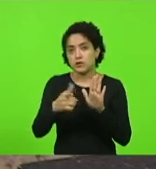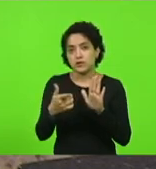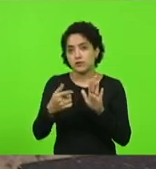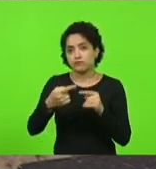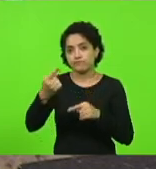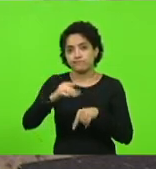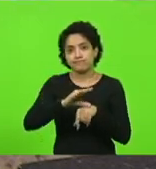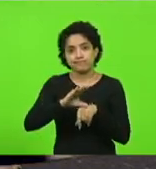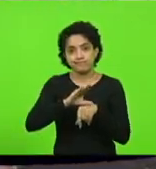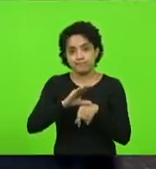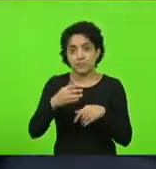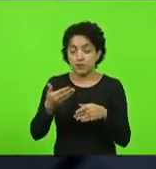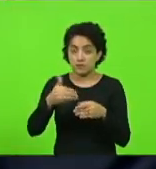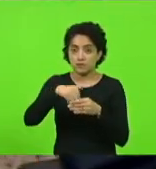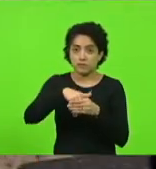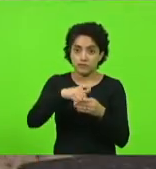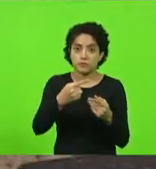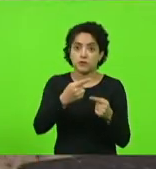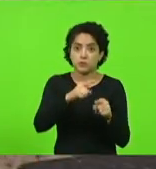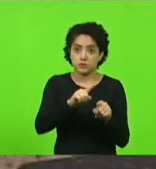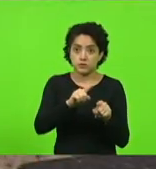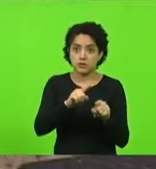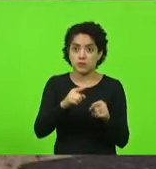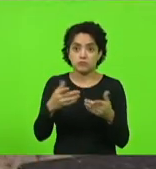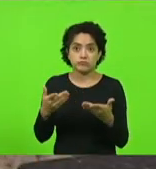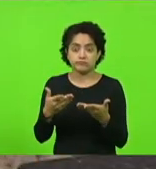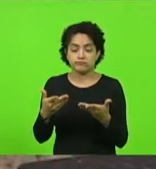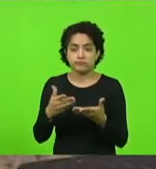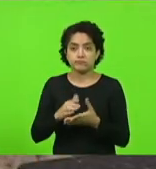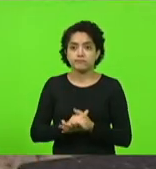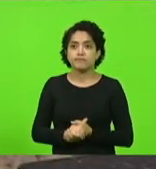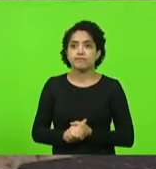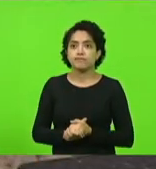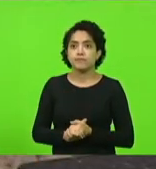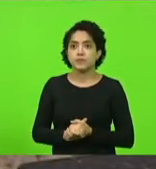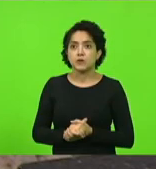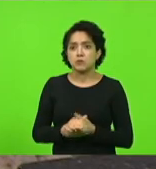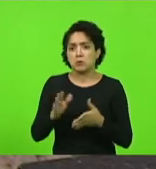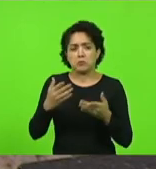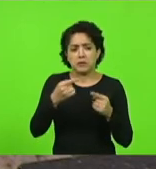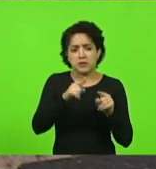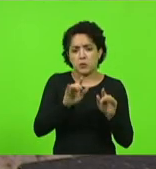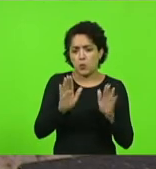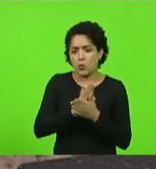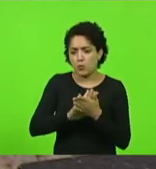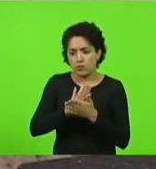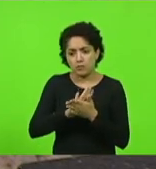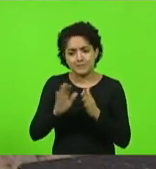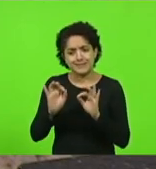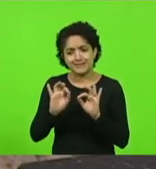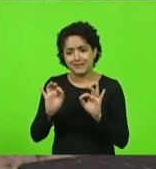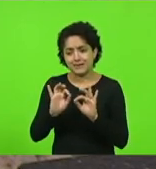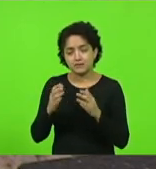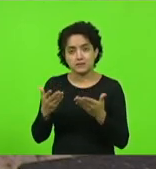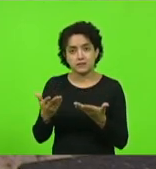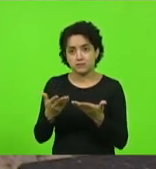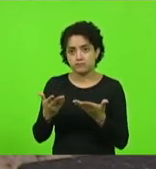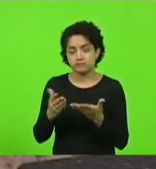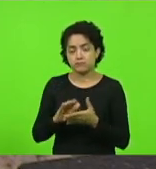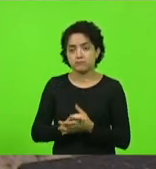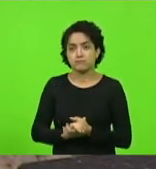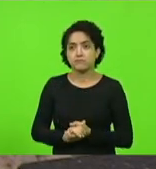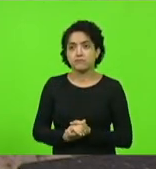contrário, porque é inconstitucional. E não há nada que supere isso. Não é nada contra ou a favor praça, nenhuma relação com isso.